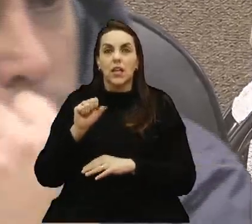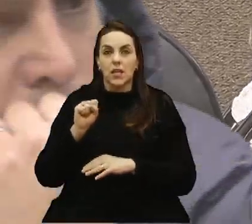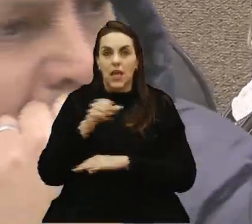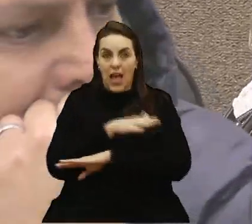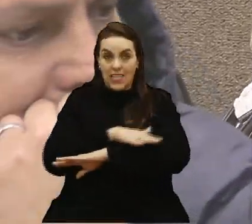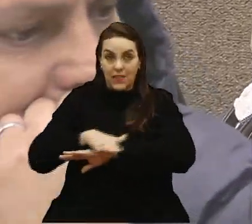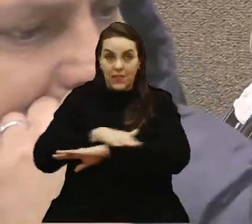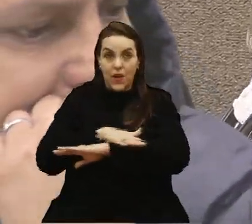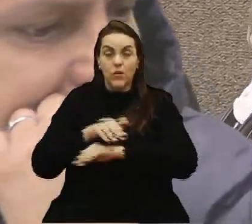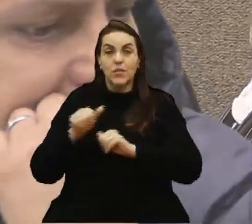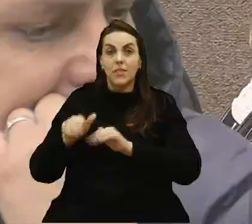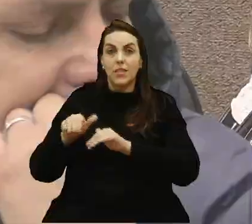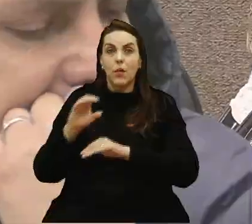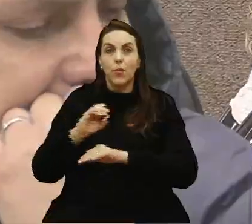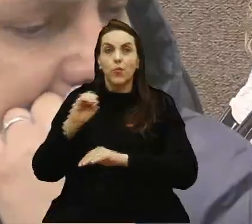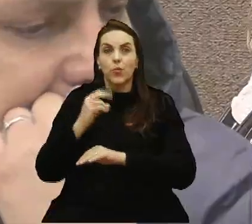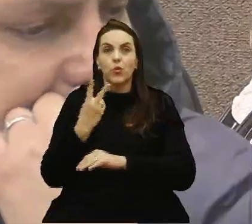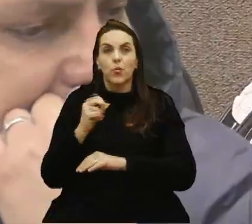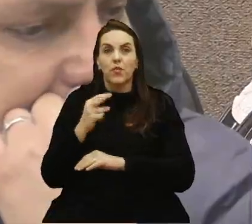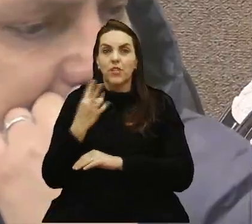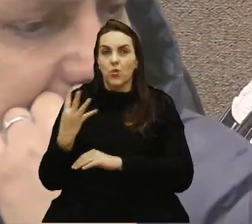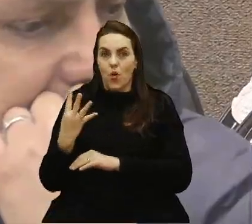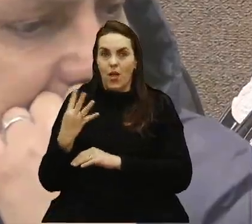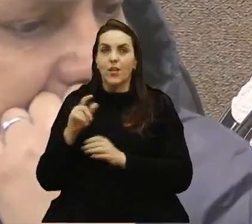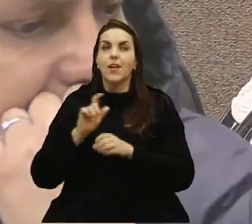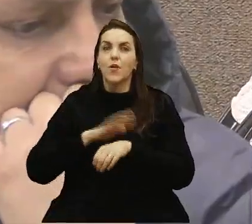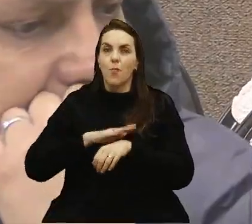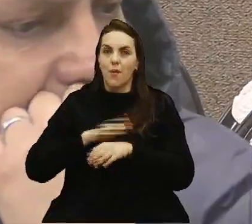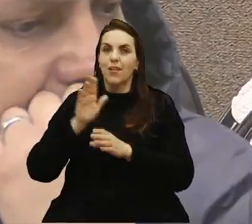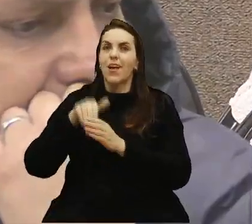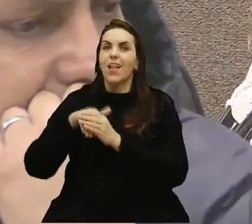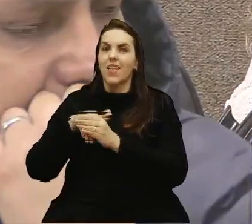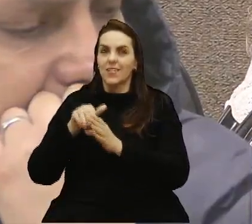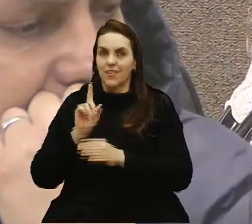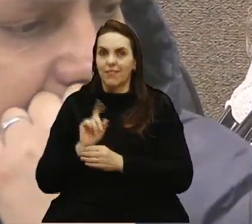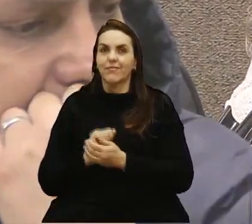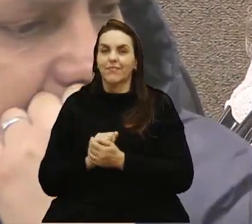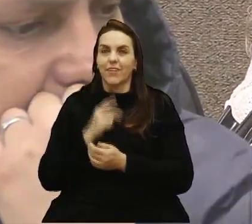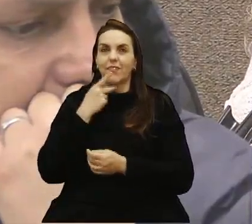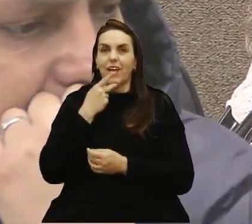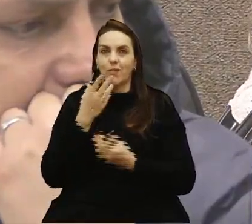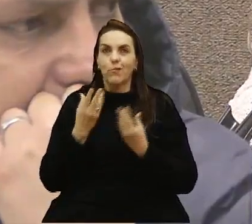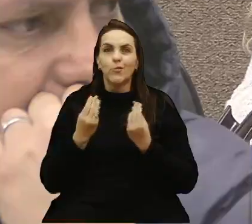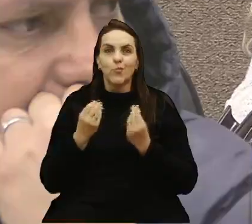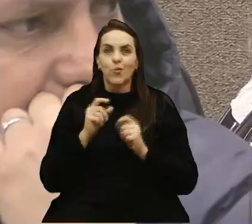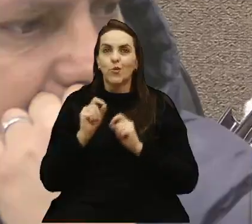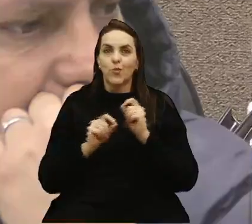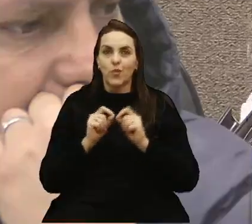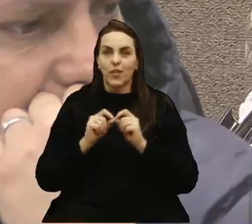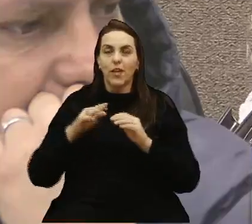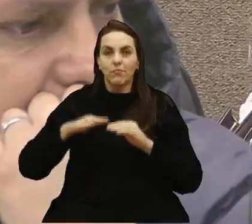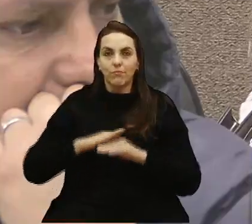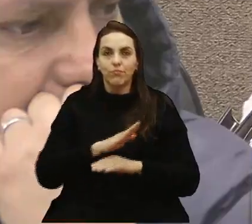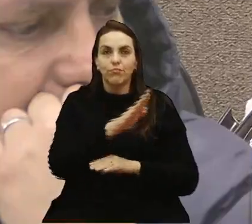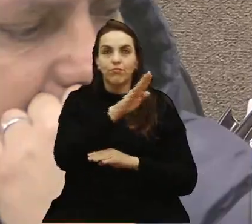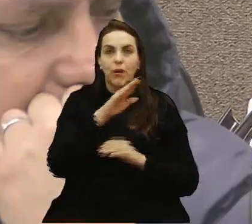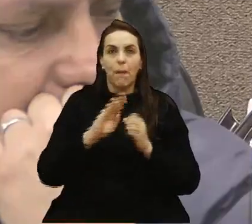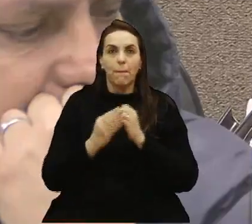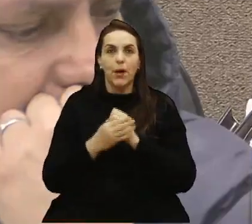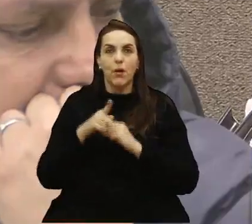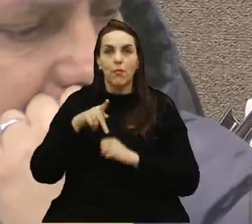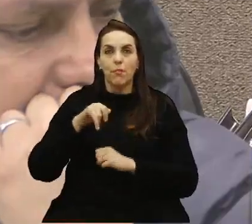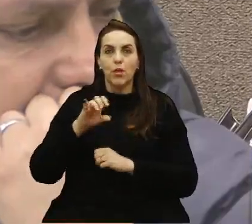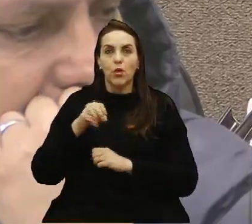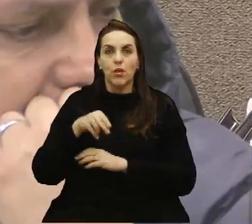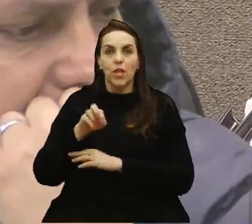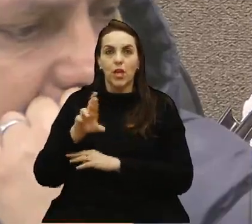e outubro de 2024 na eleição, né? A gente fala muito da questão tanto da subida do Pioneiro, a subida do bairro